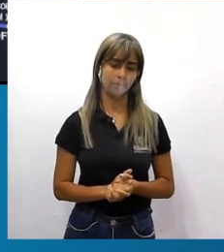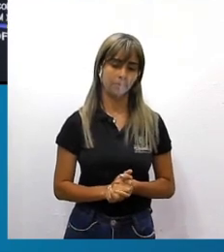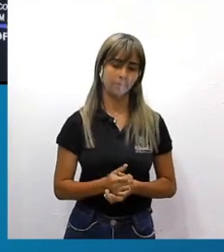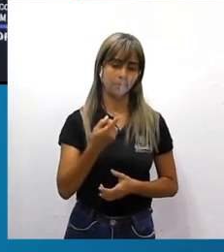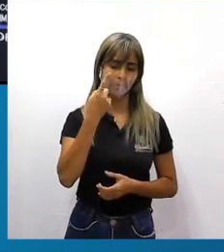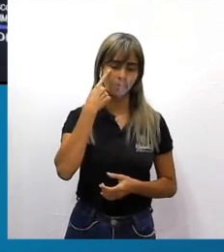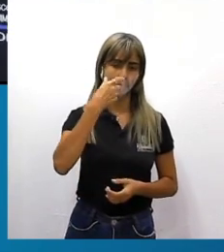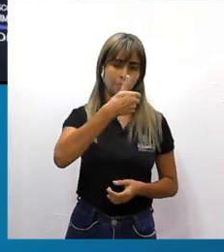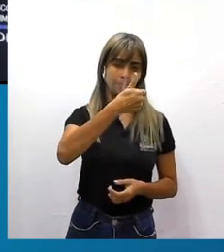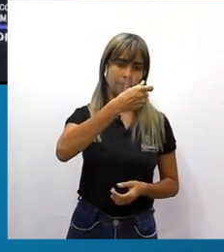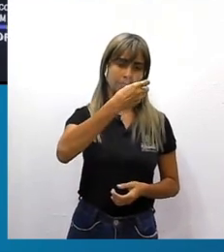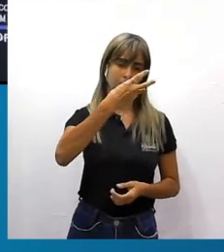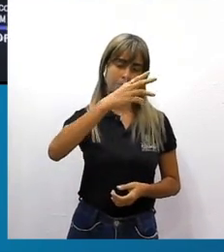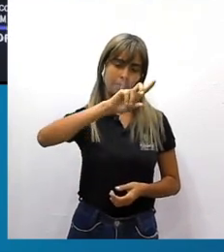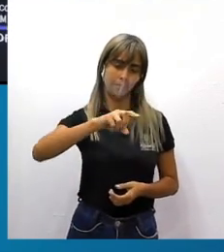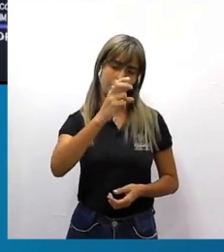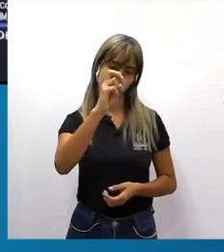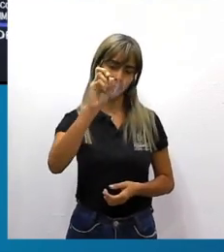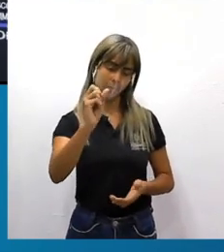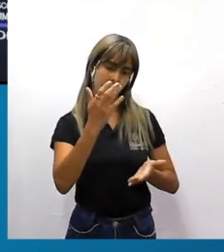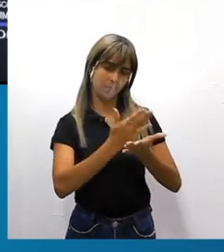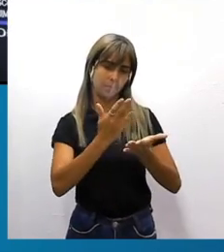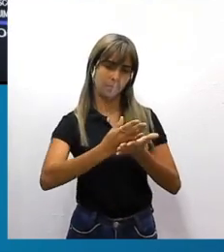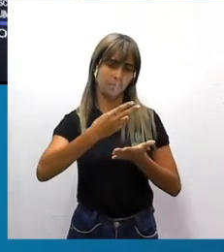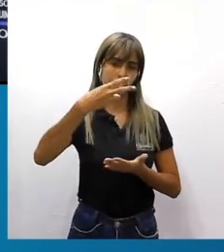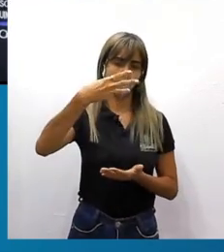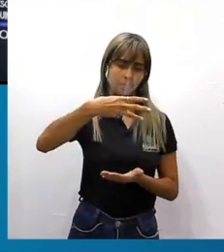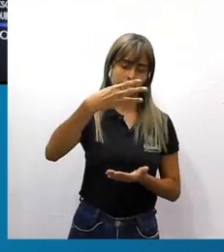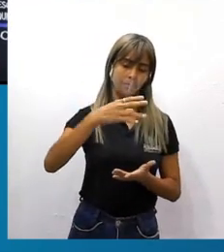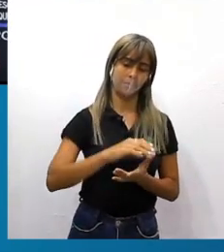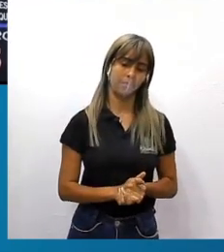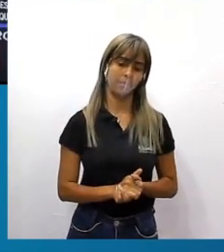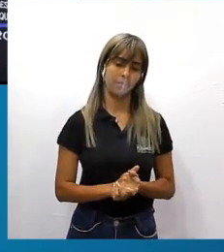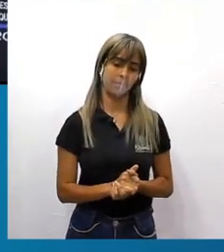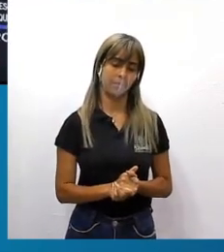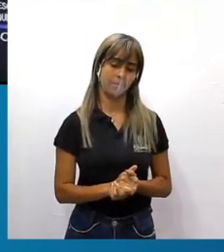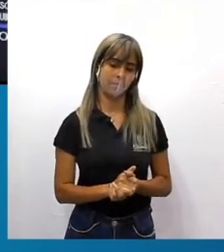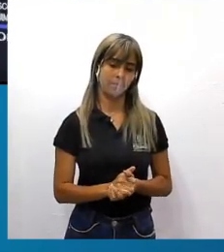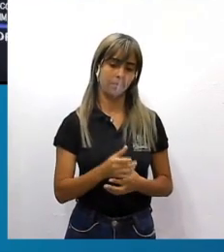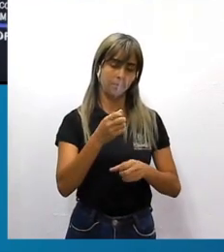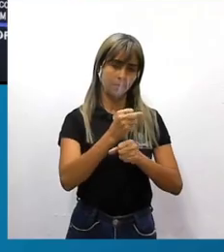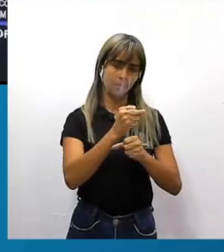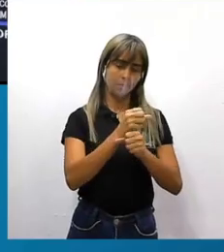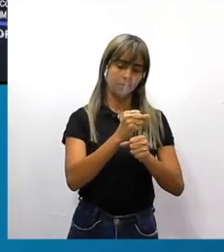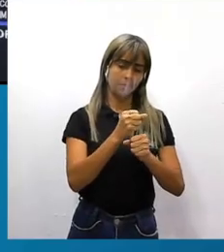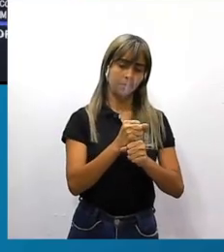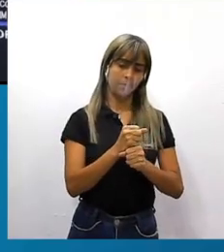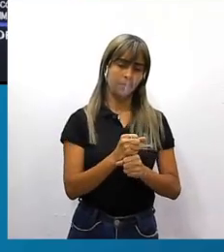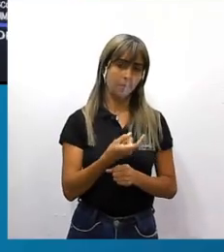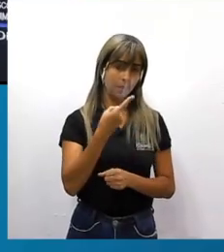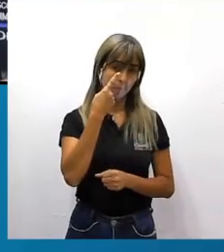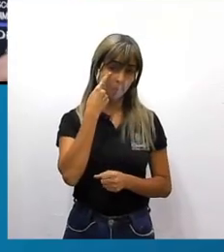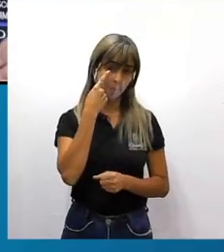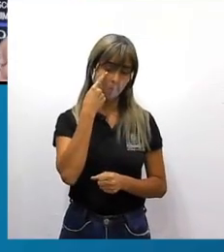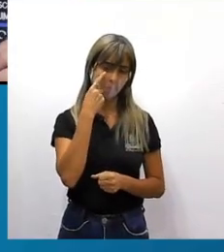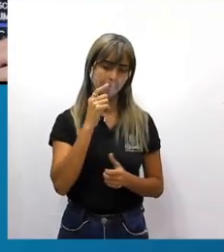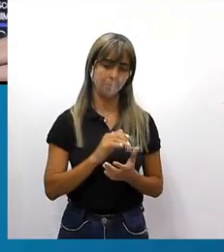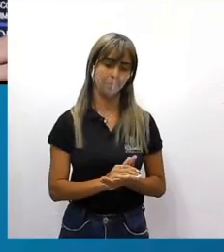seguinte, 3,56 dividido por 3 vai bater quanto? Nesse caso, você vai ter que ver o